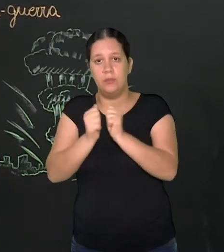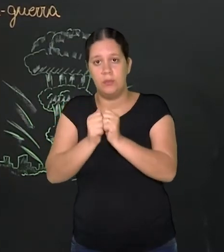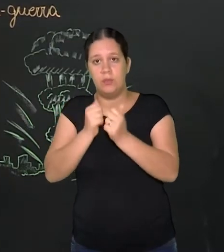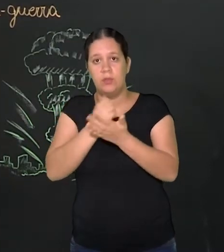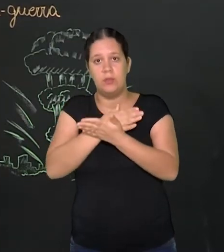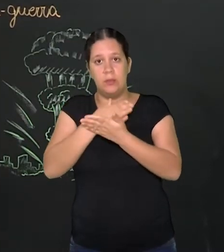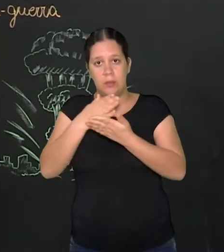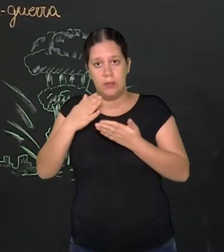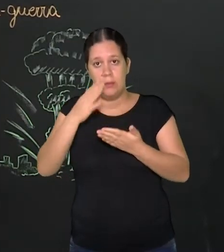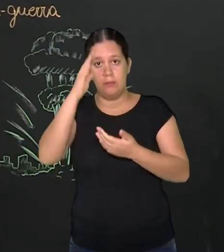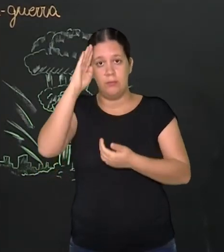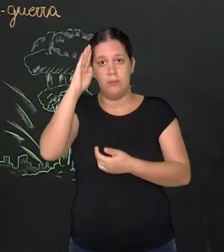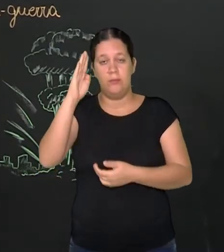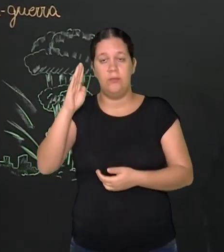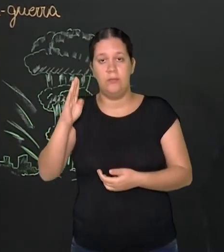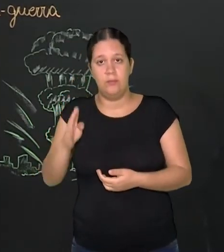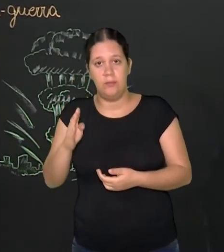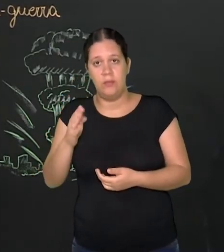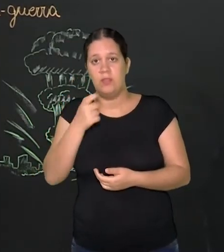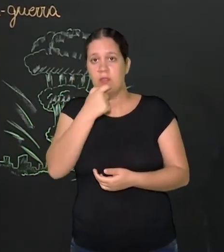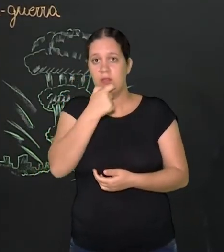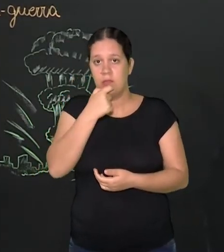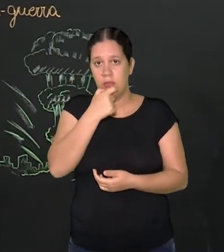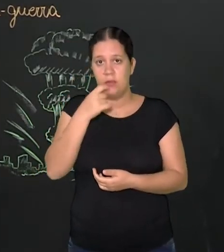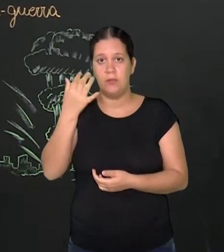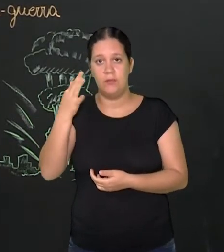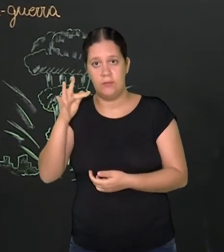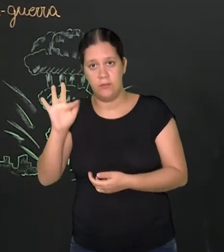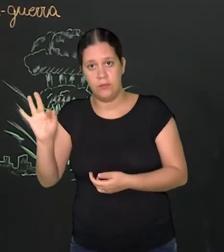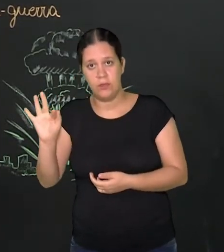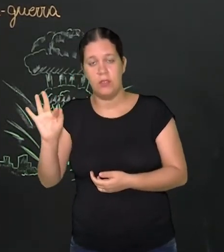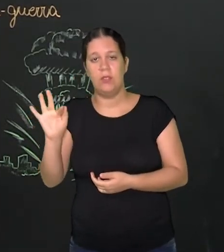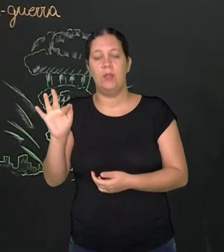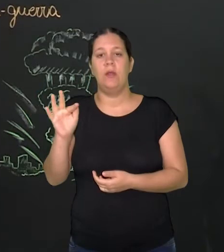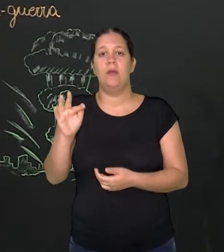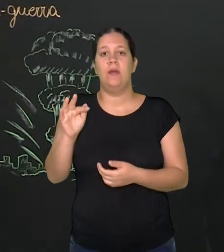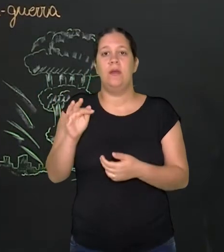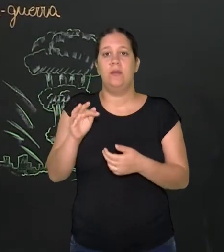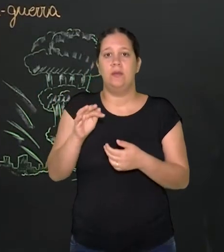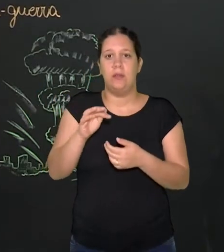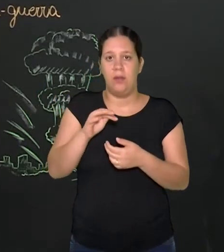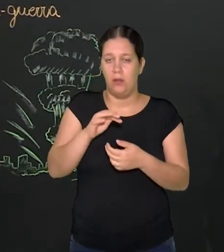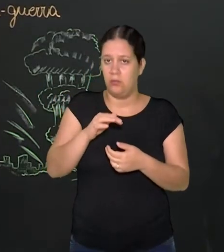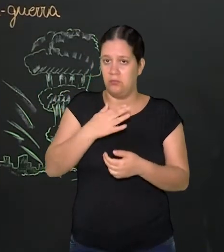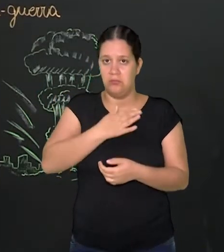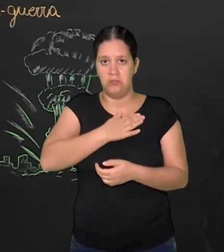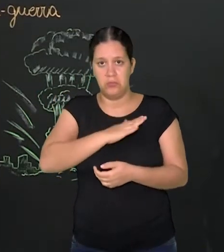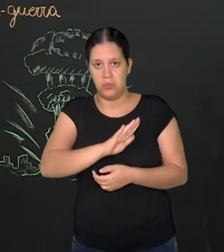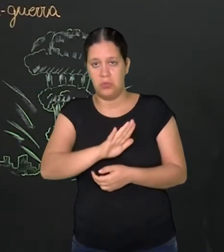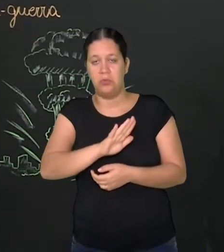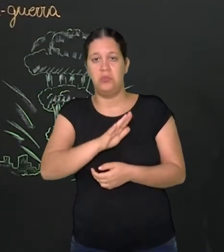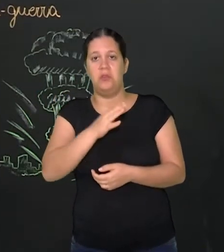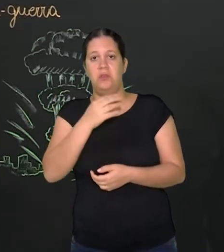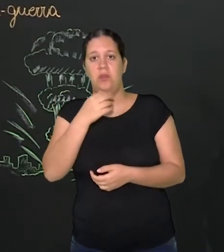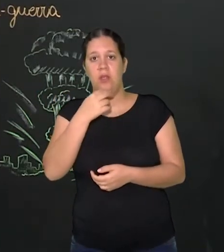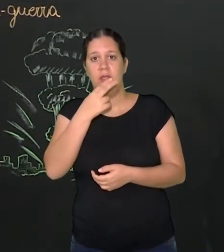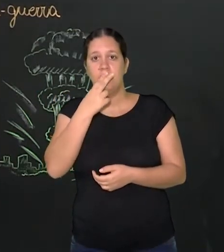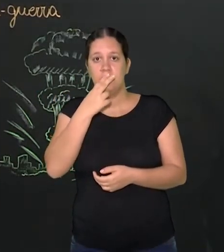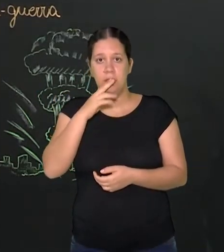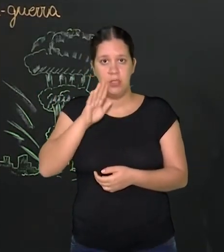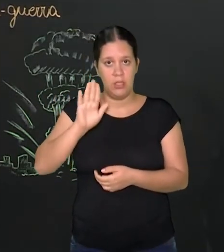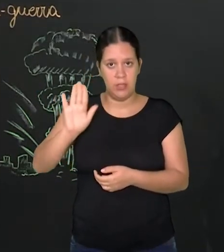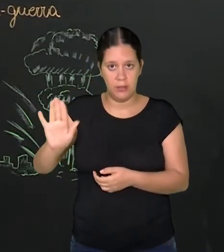aliados, mas inicialmente os principais eram Inglaterra e França, que repudiaram a política de expansão do